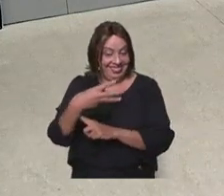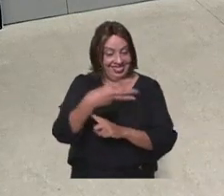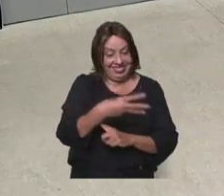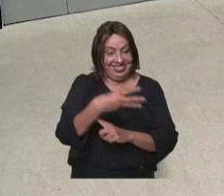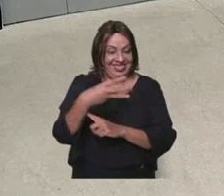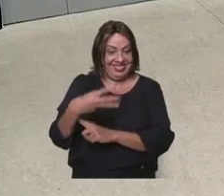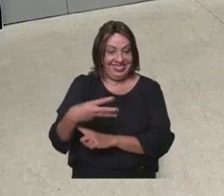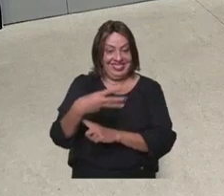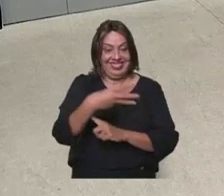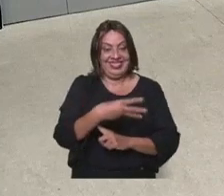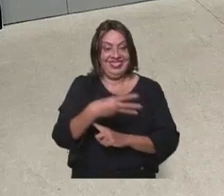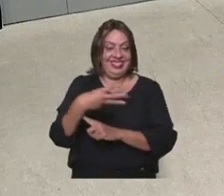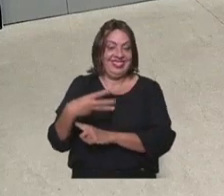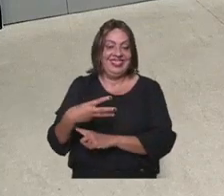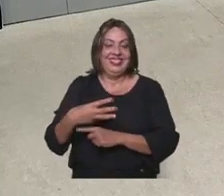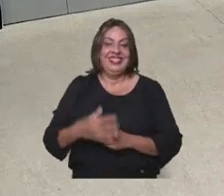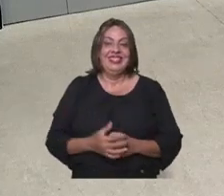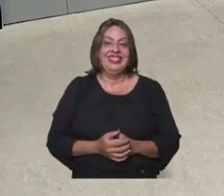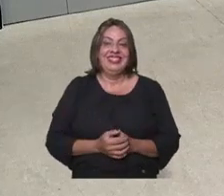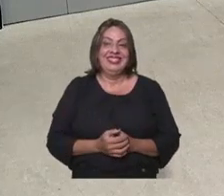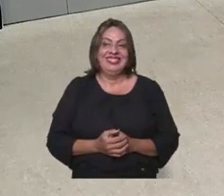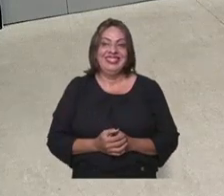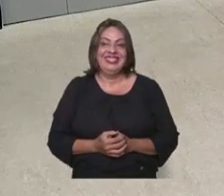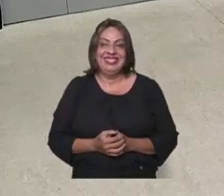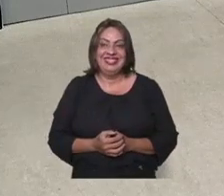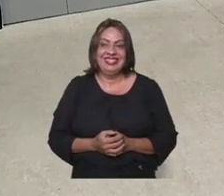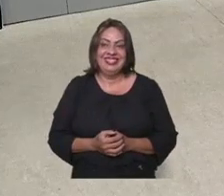saiu. 33, 33.